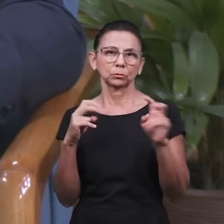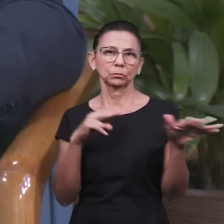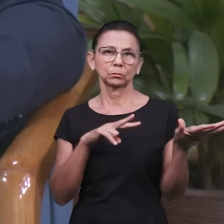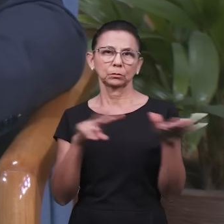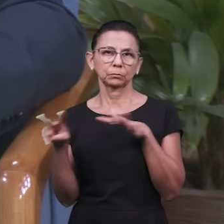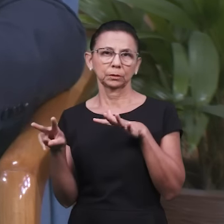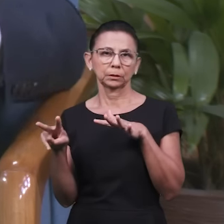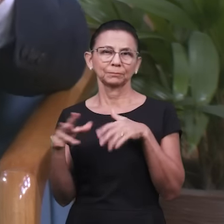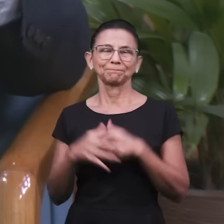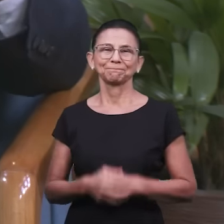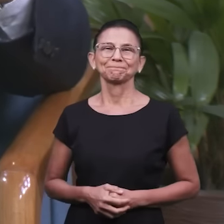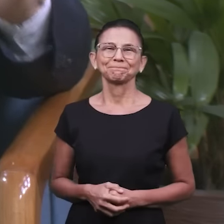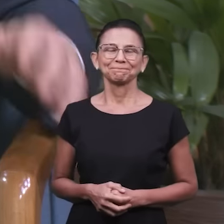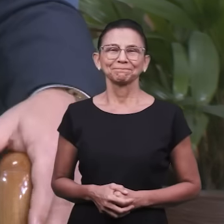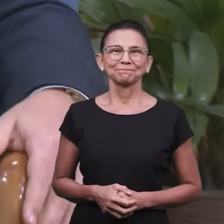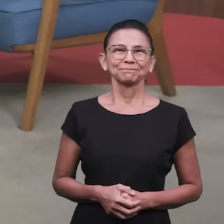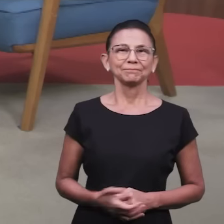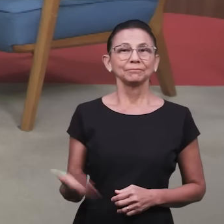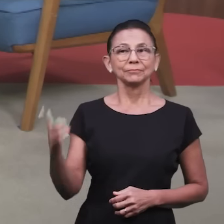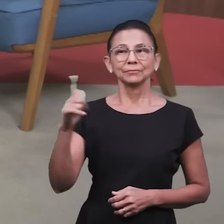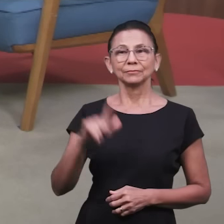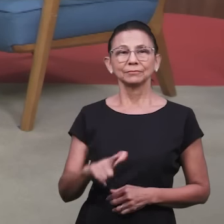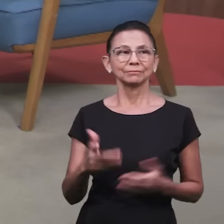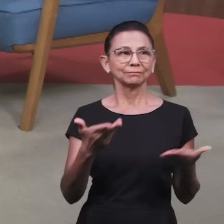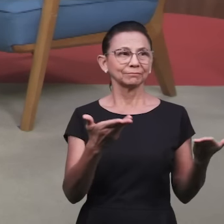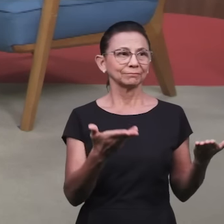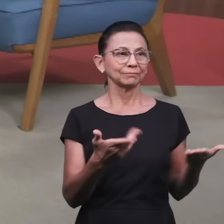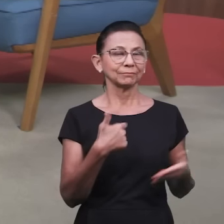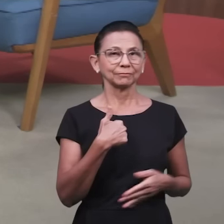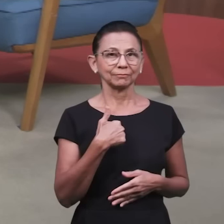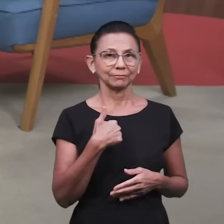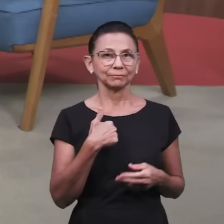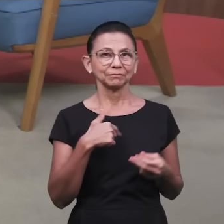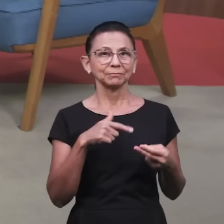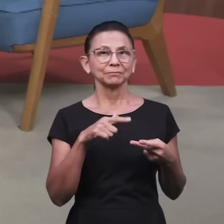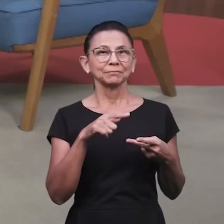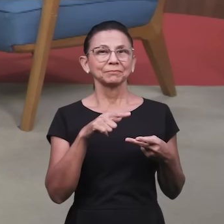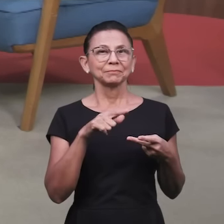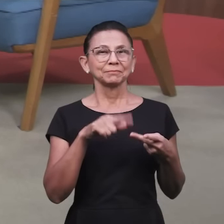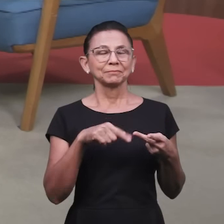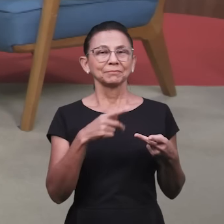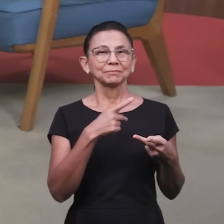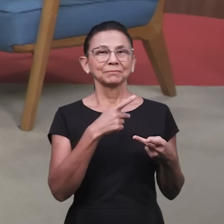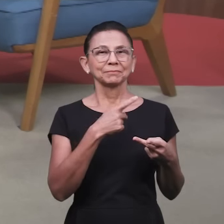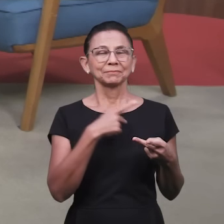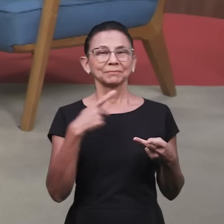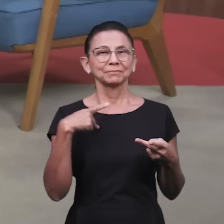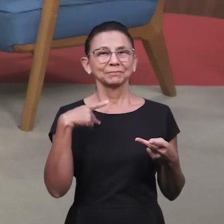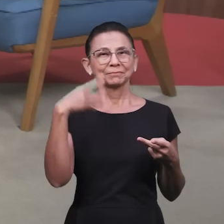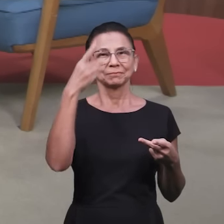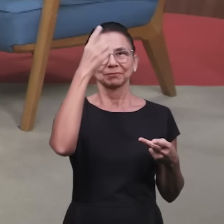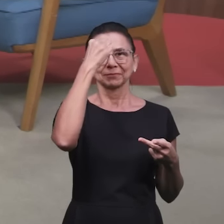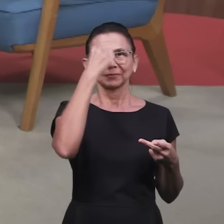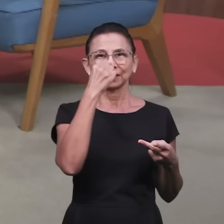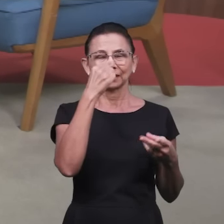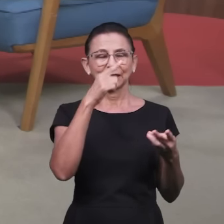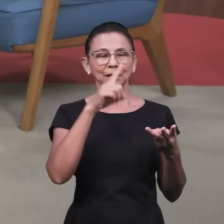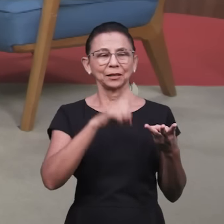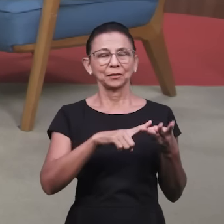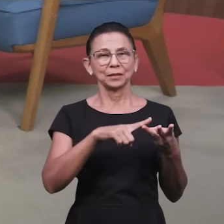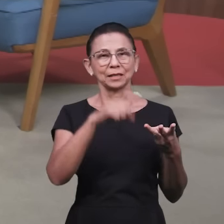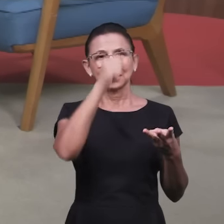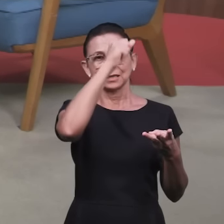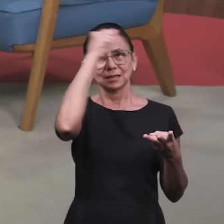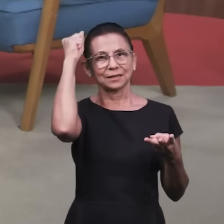tratado ao longo da semana. E mais uma vez estamos juntos aqui, eu, o pastor Daniel Moreira e o pastor Sérgio Souza. Queridos, sejam bem-vindos à paz do